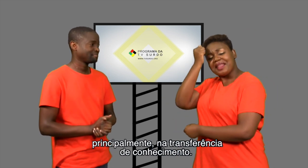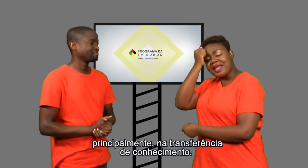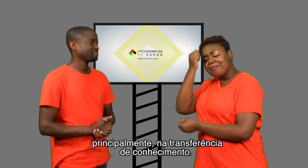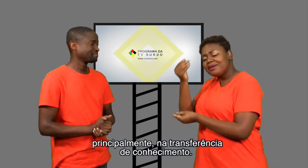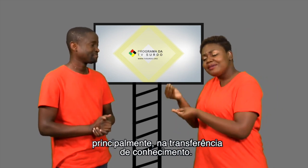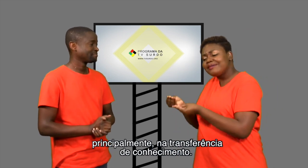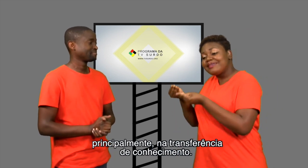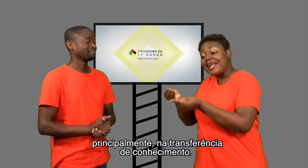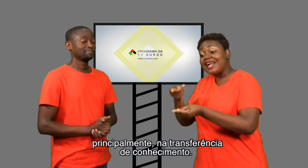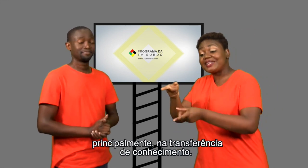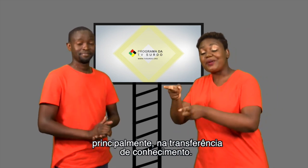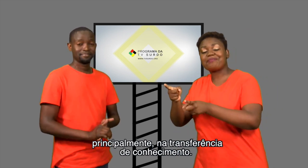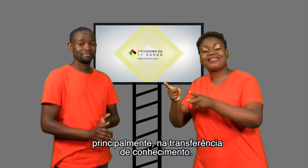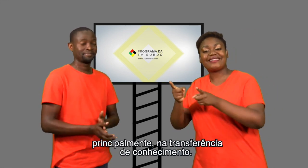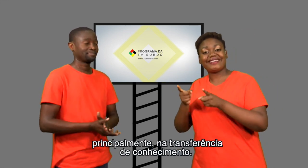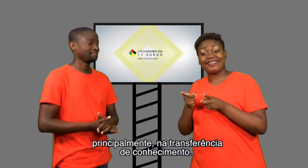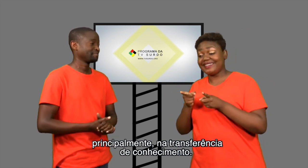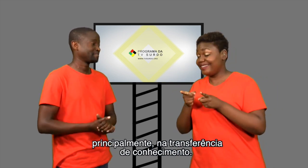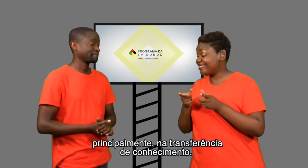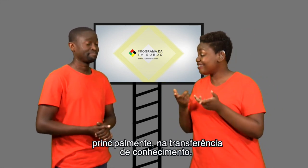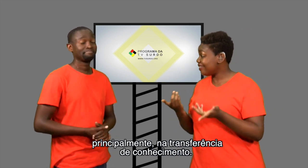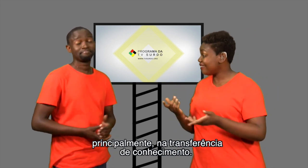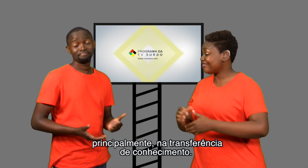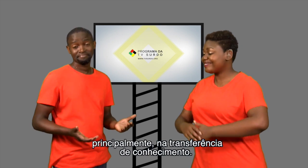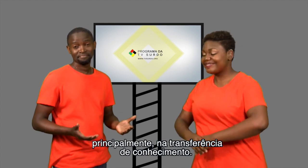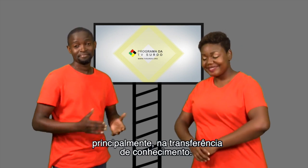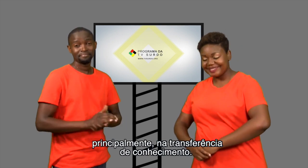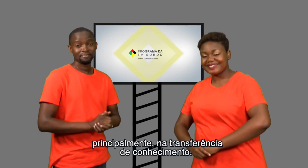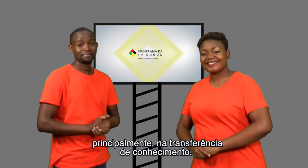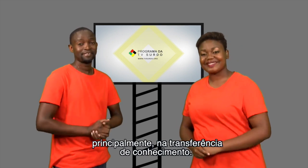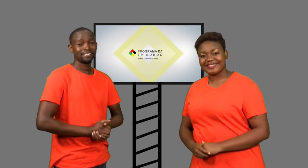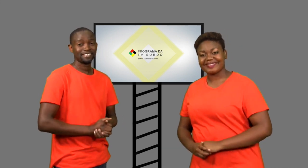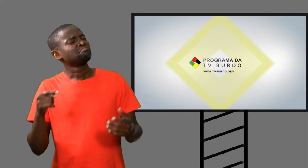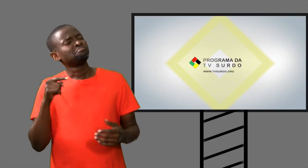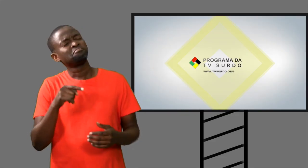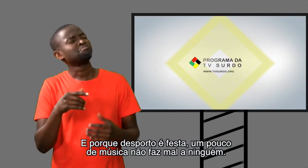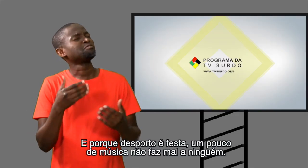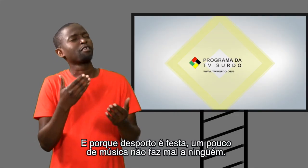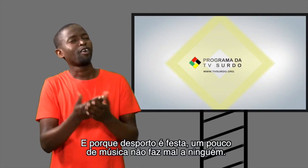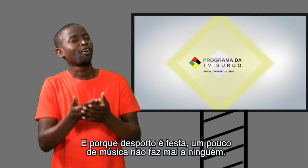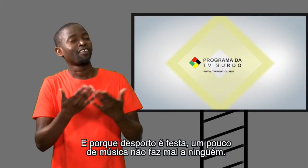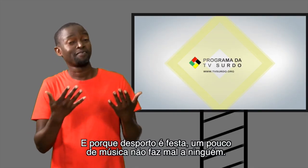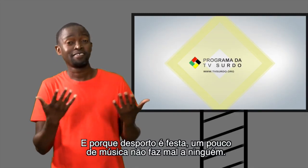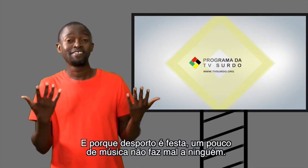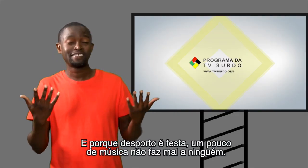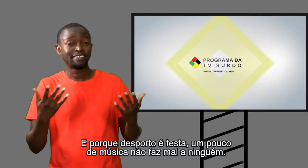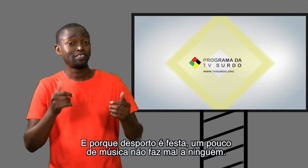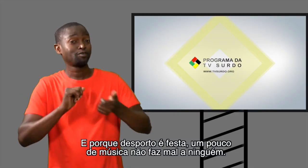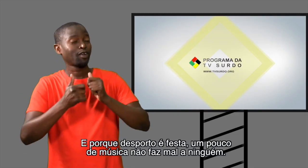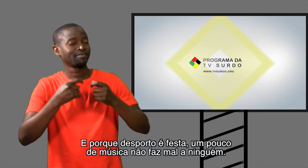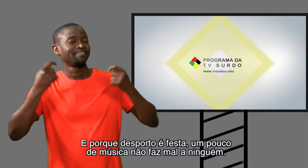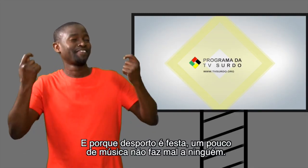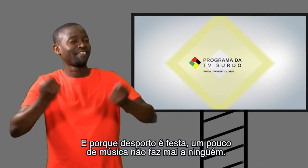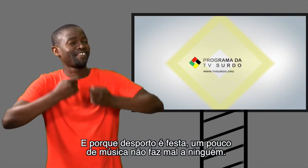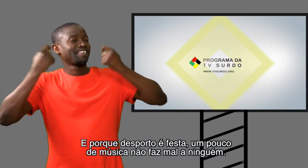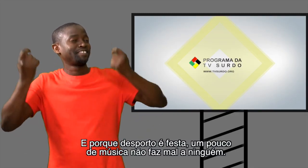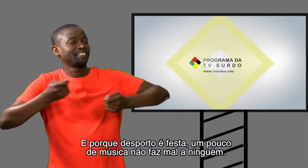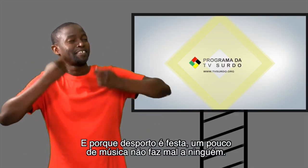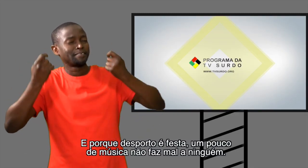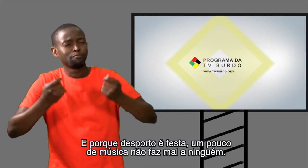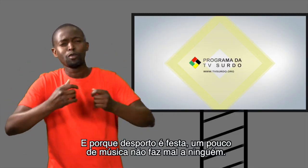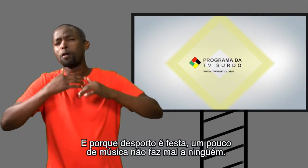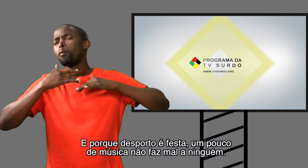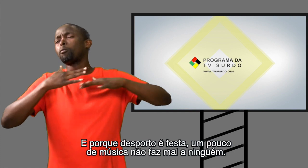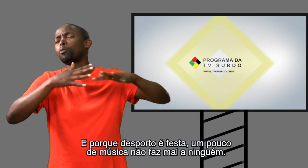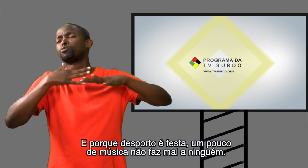humildade entre as meninas, principalmente na transferência de conhecimento. E porque desporto é festa,